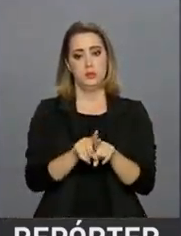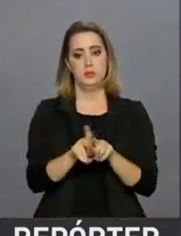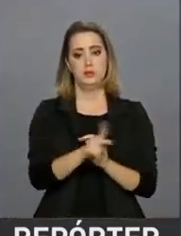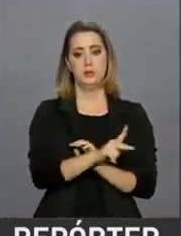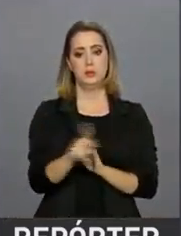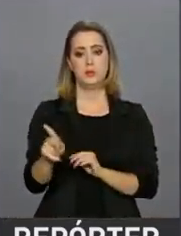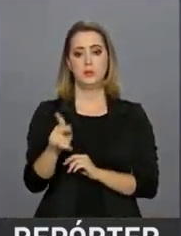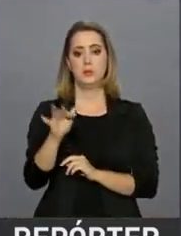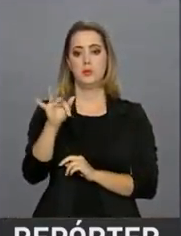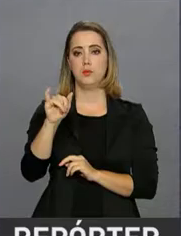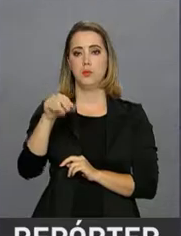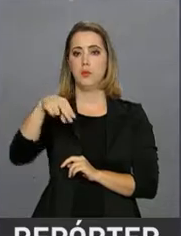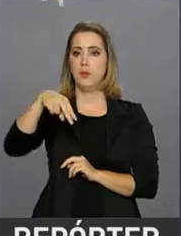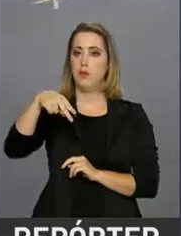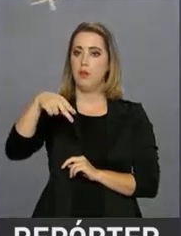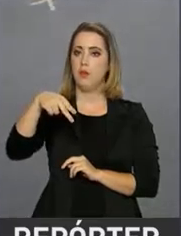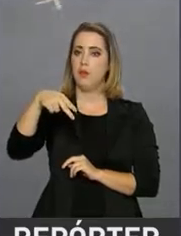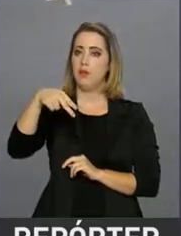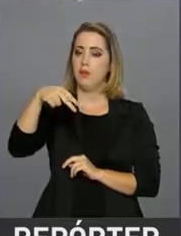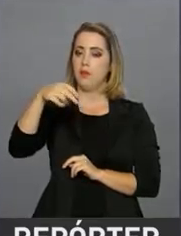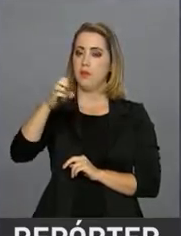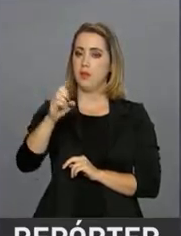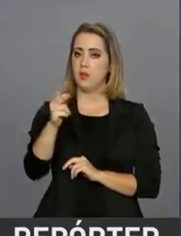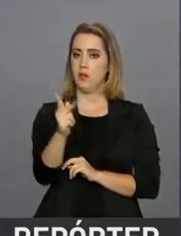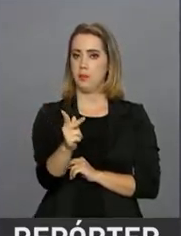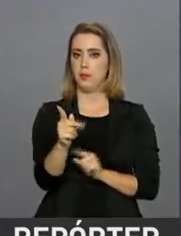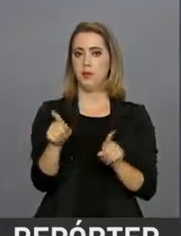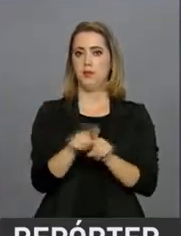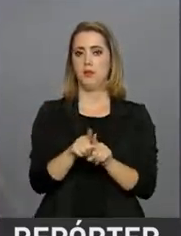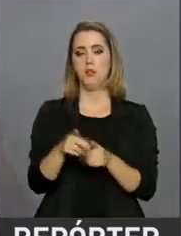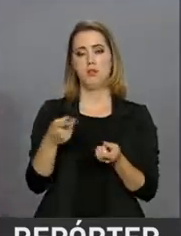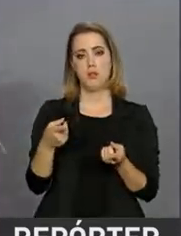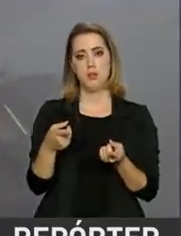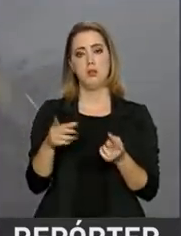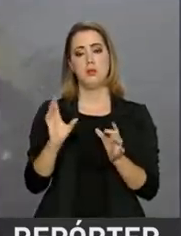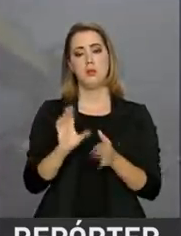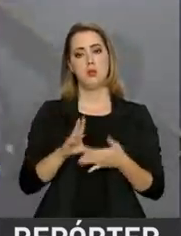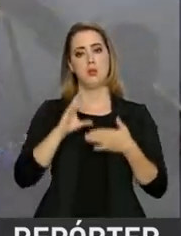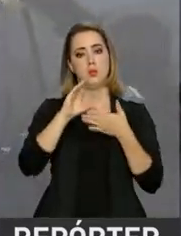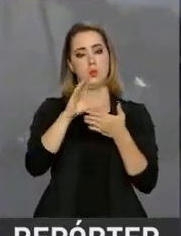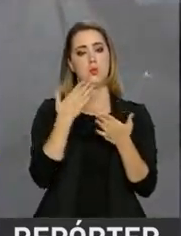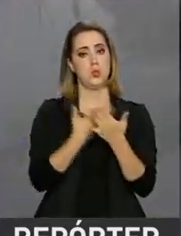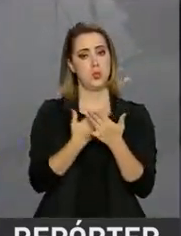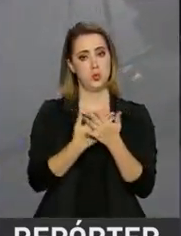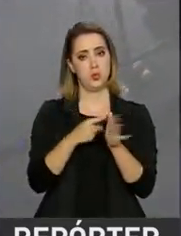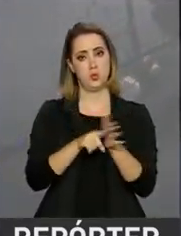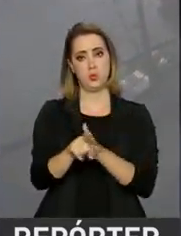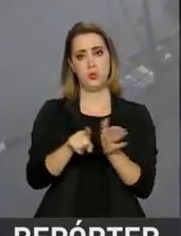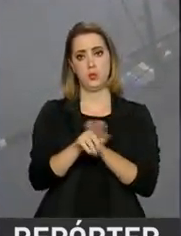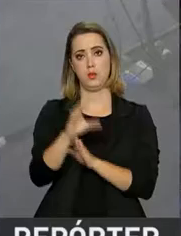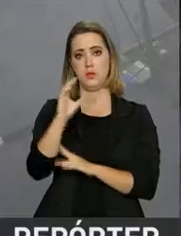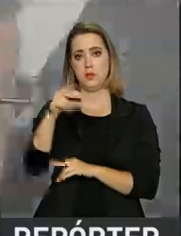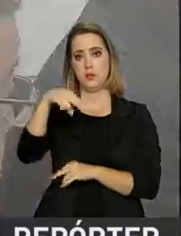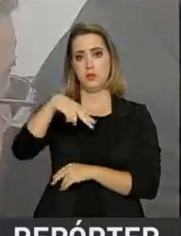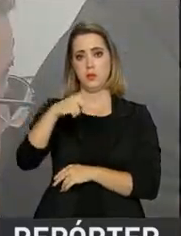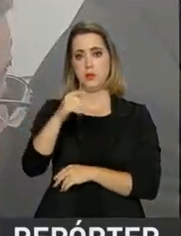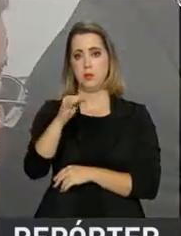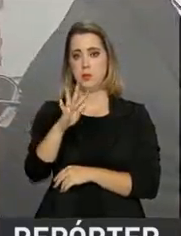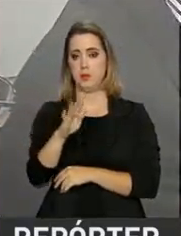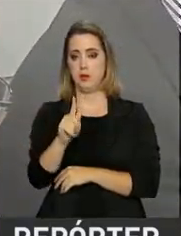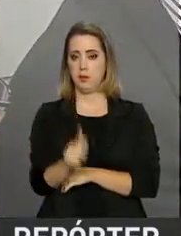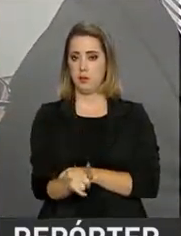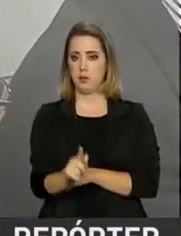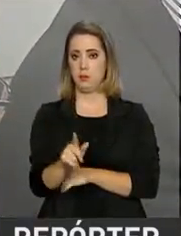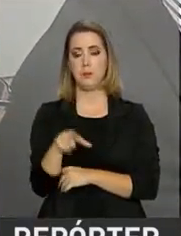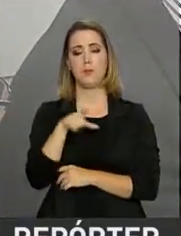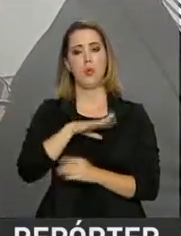da FINEP, a financiadora de estudo e projetos, e do Conselho Nacional de Estudos e Pesquisas, o CNPq. O grupo